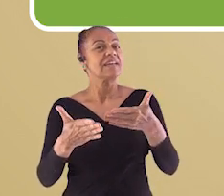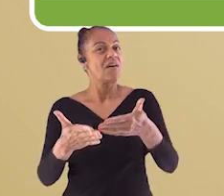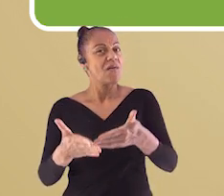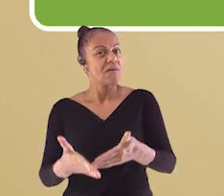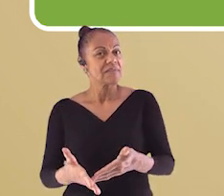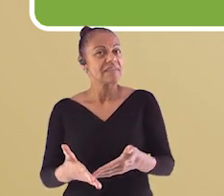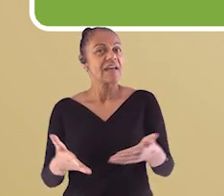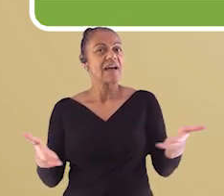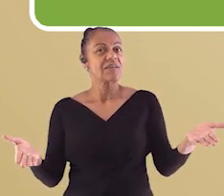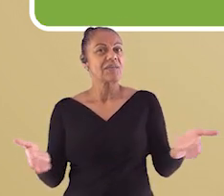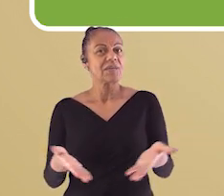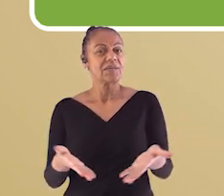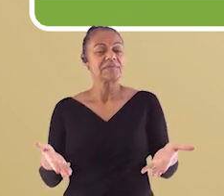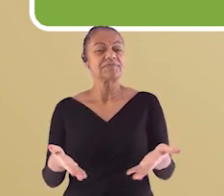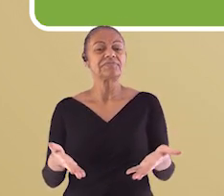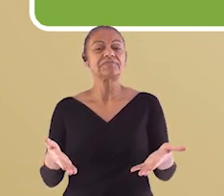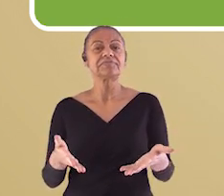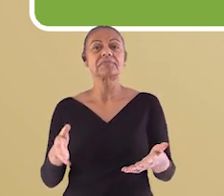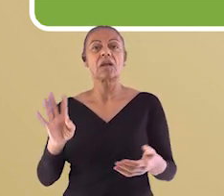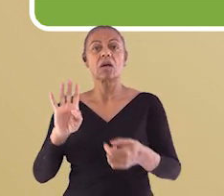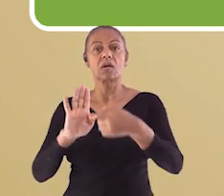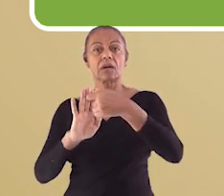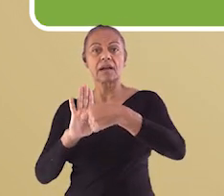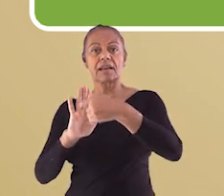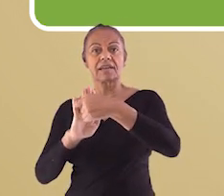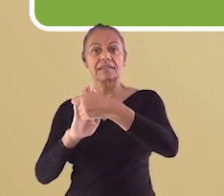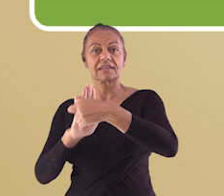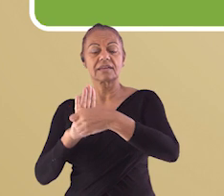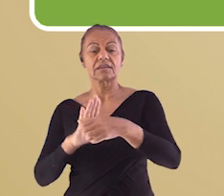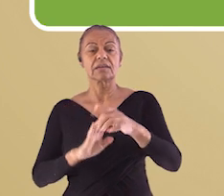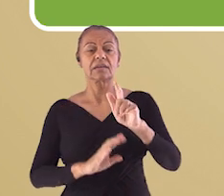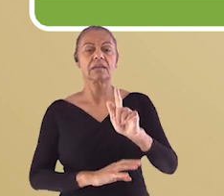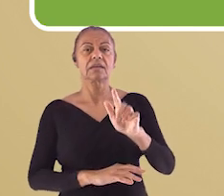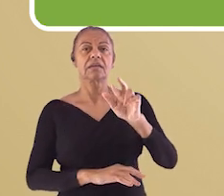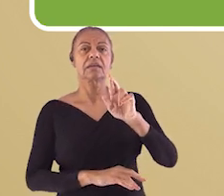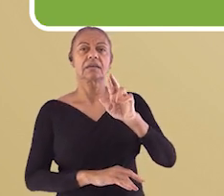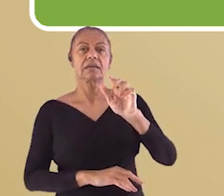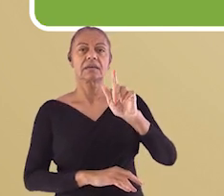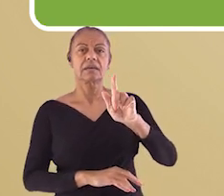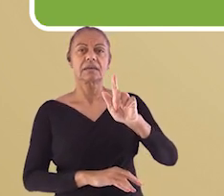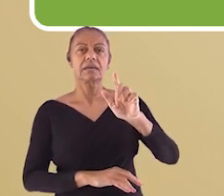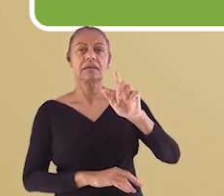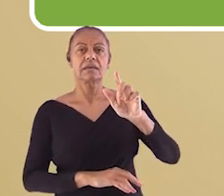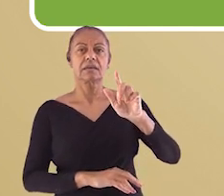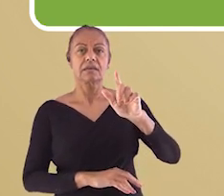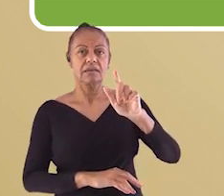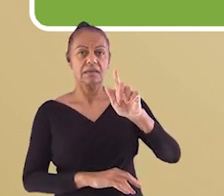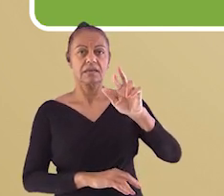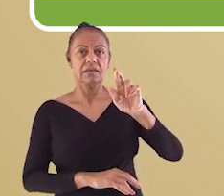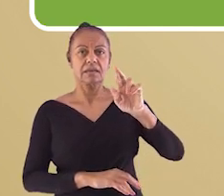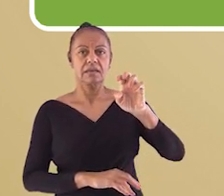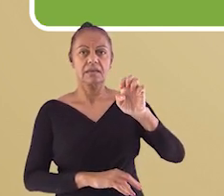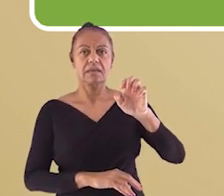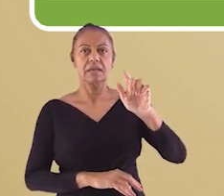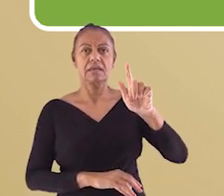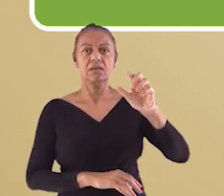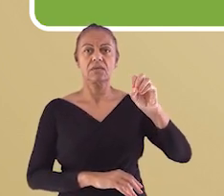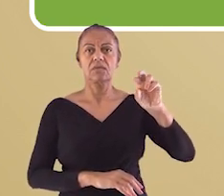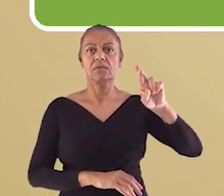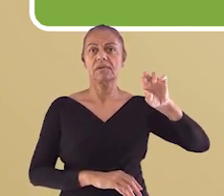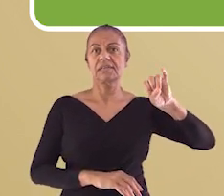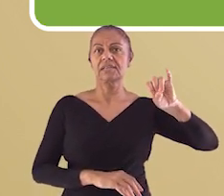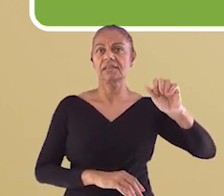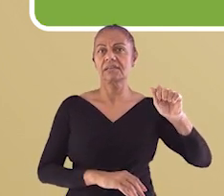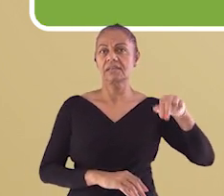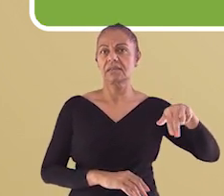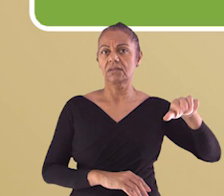calendário gregoriano. Ele recebe este nome pois foi modificado a mando do Papa Gregório XIII